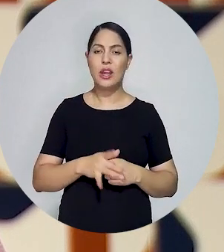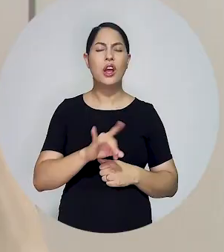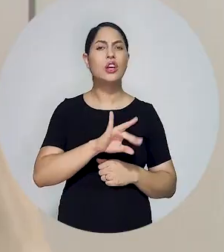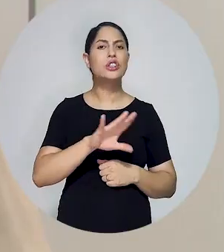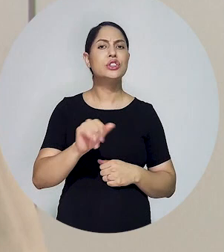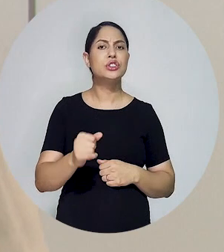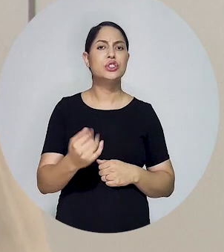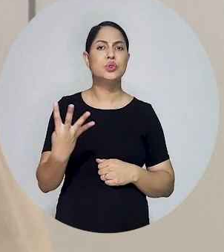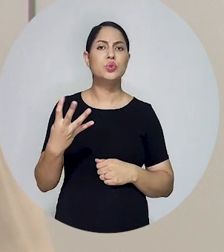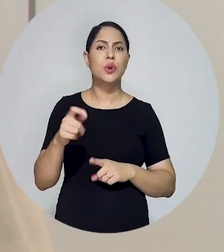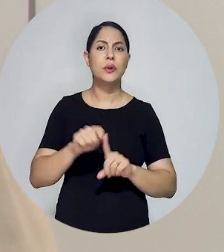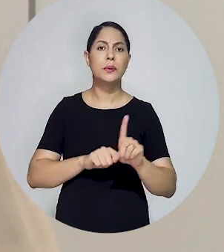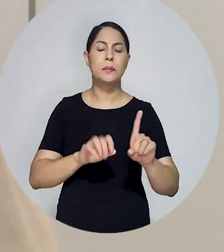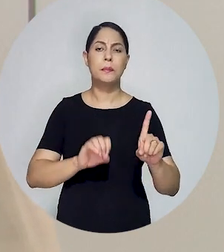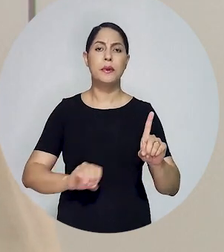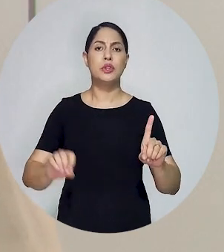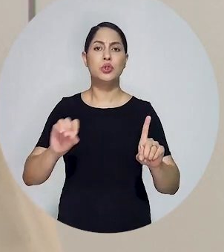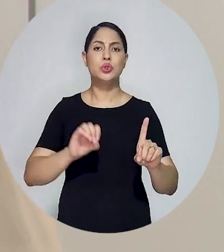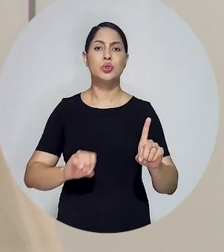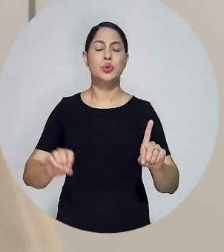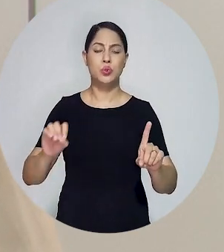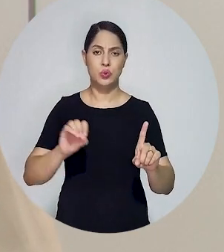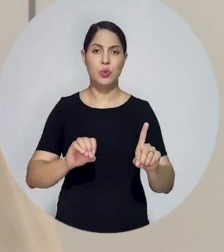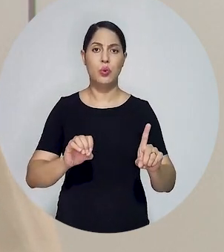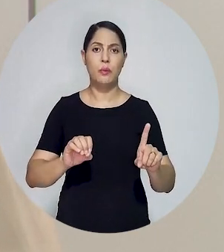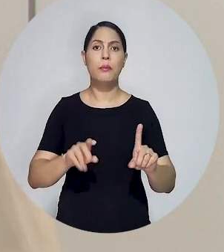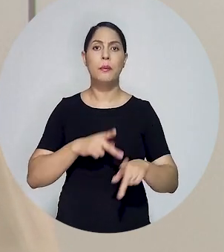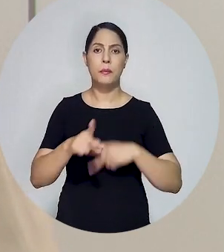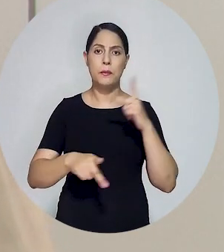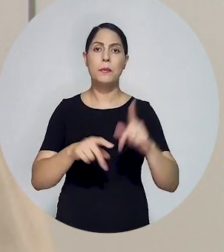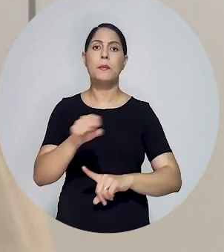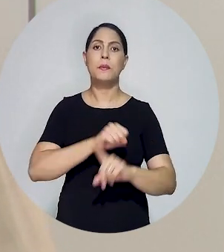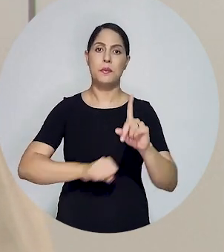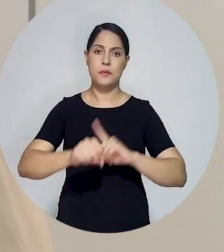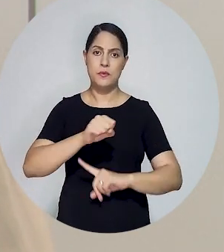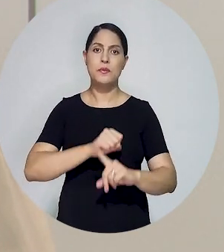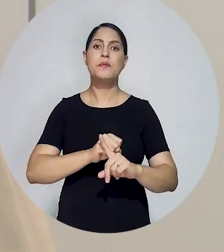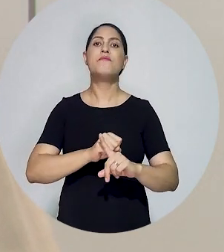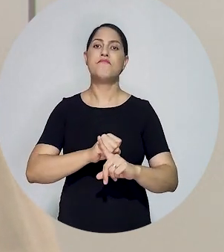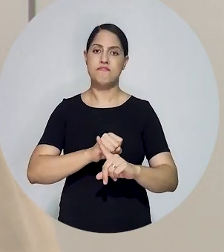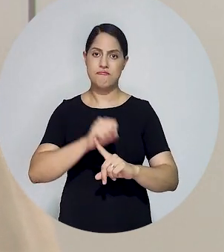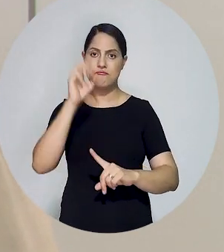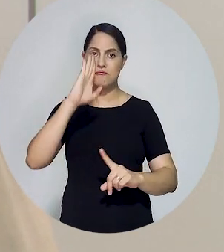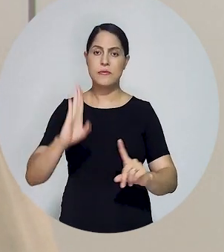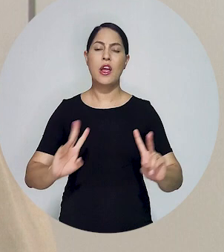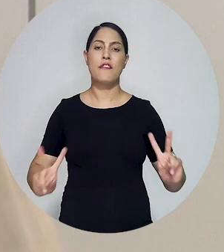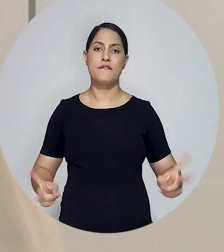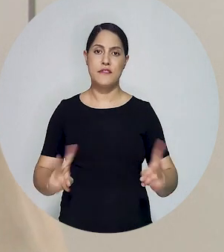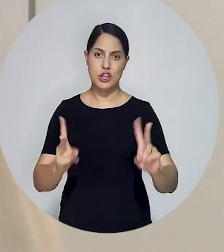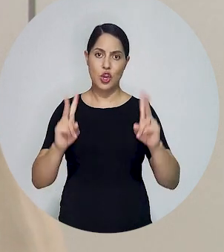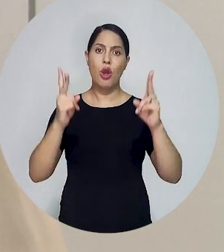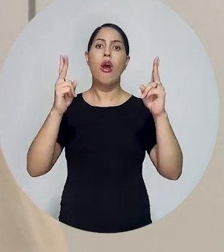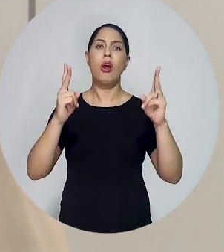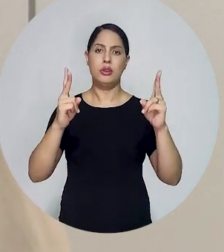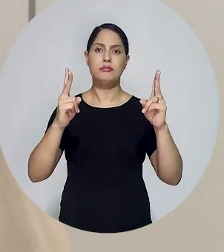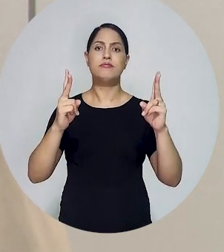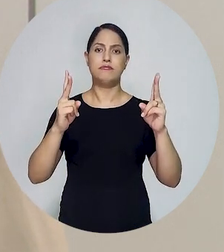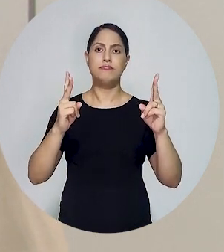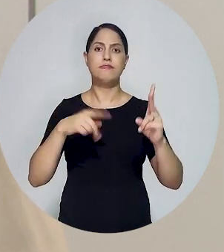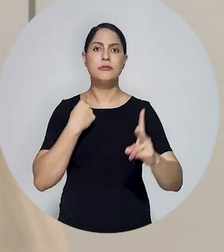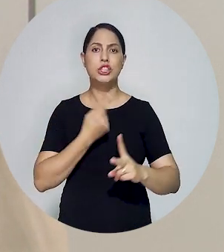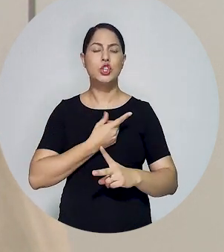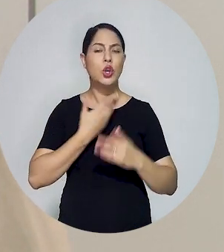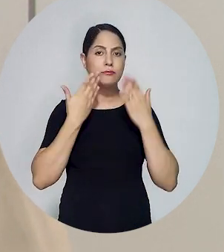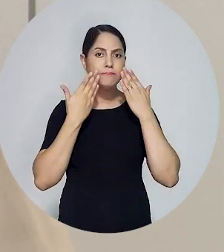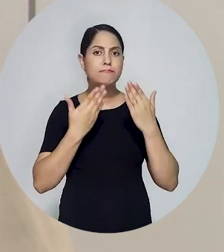determinadas. No dia 4 de outubro, nós testemunhamos uma grande vitória da sociedade brasileira e dos defensores de